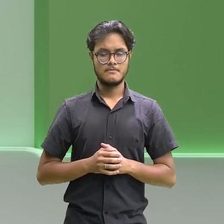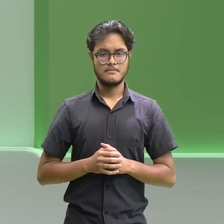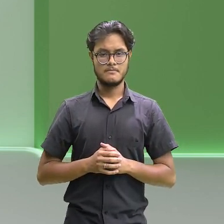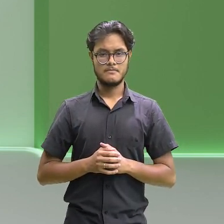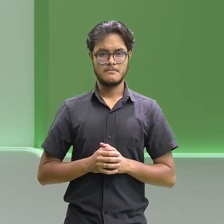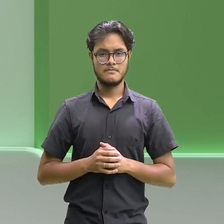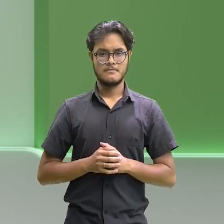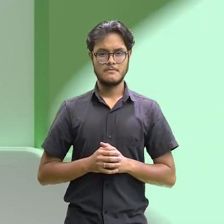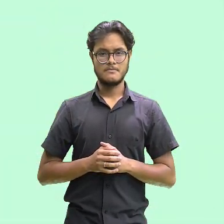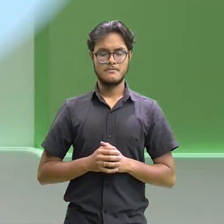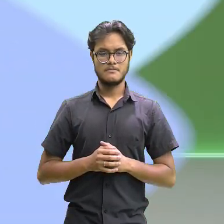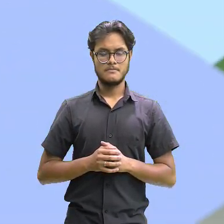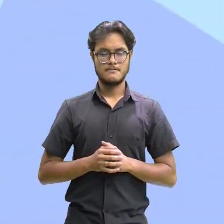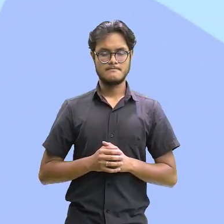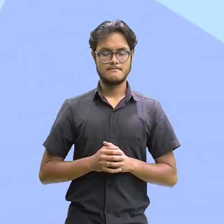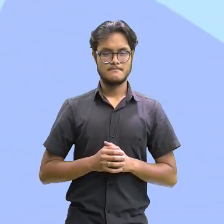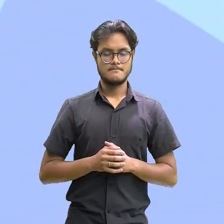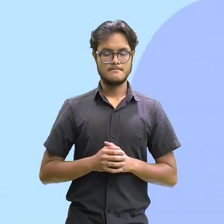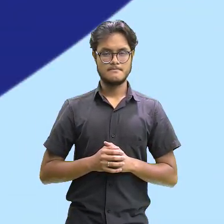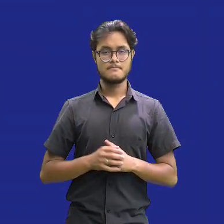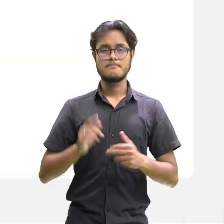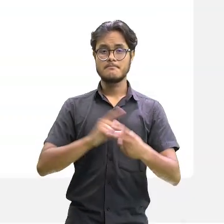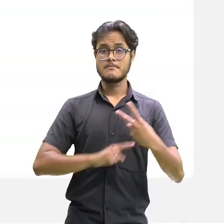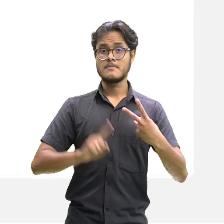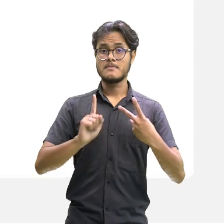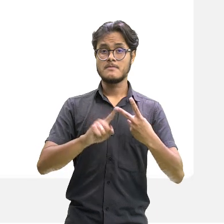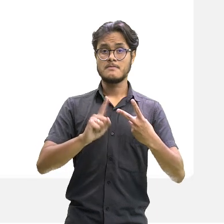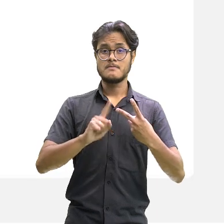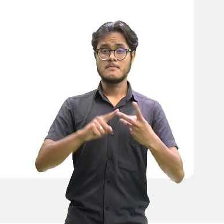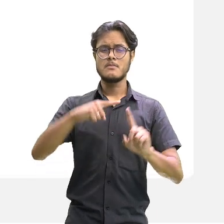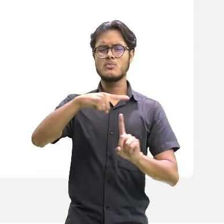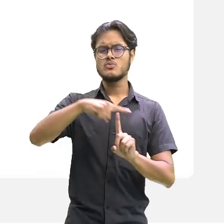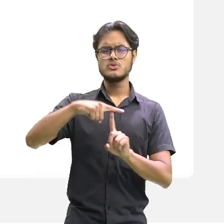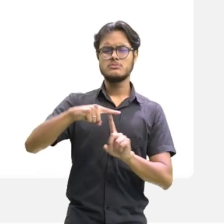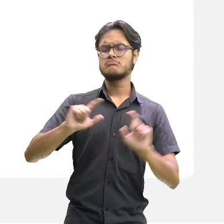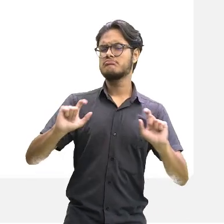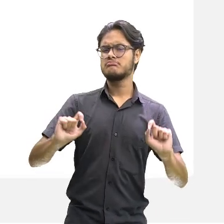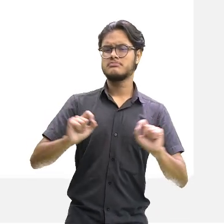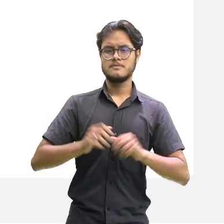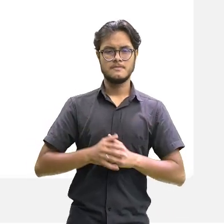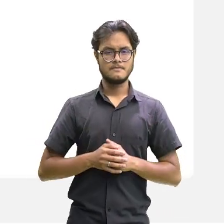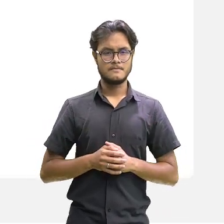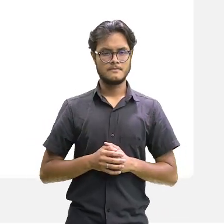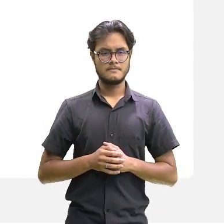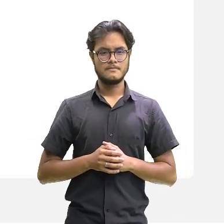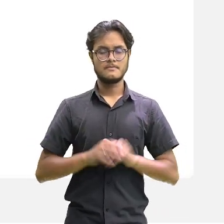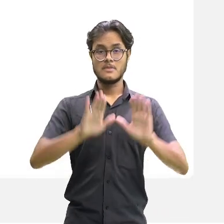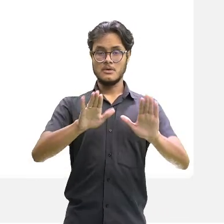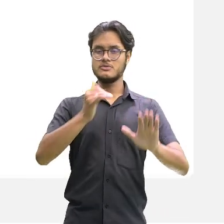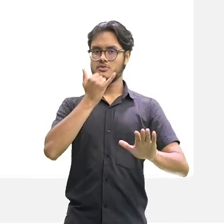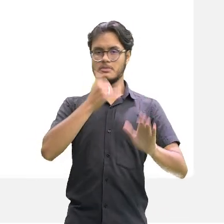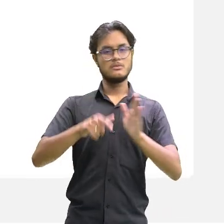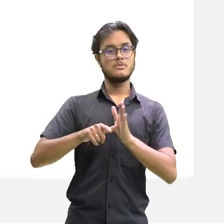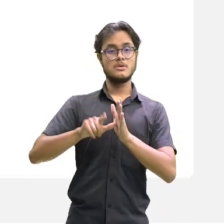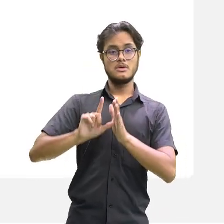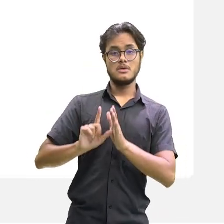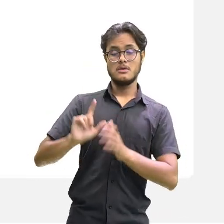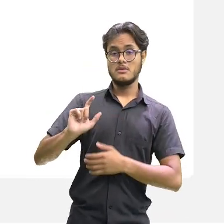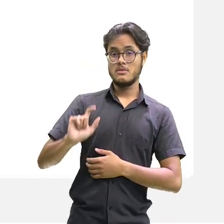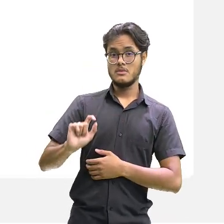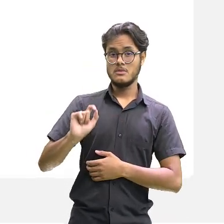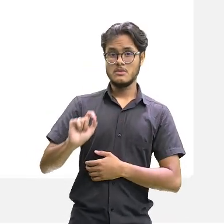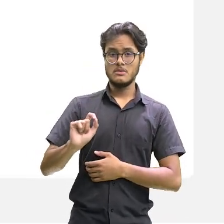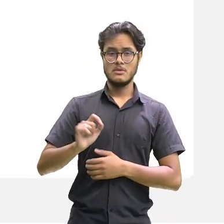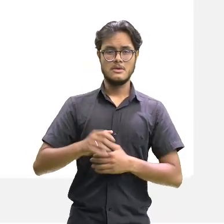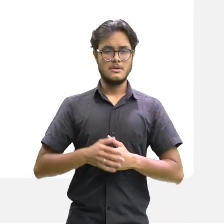né? Então, vamos lá, pessoal, ver a nossa segunda teoria, tá? Mas antes, a gente vai ver aqui, ó, que essa teoria não